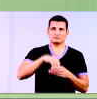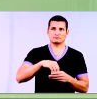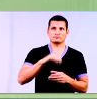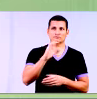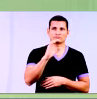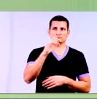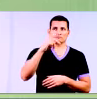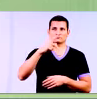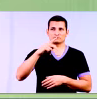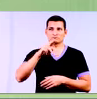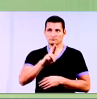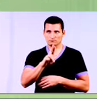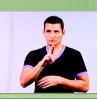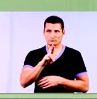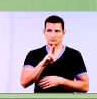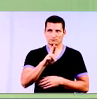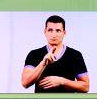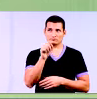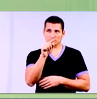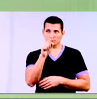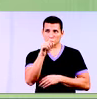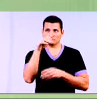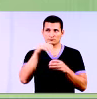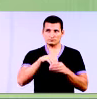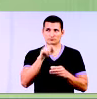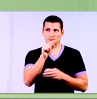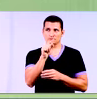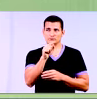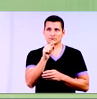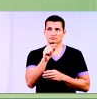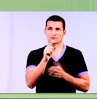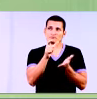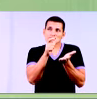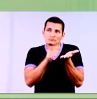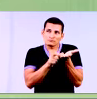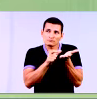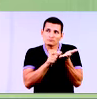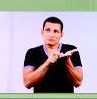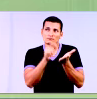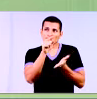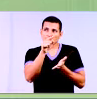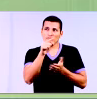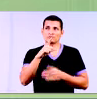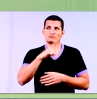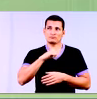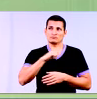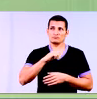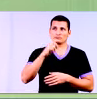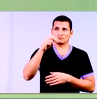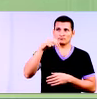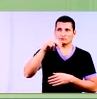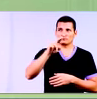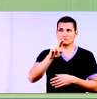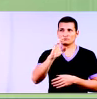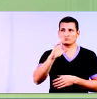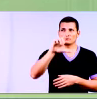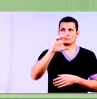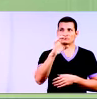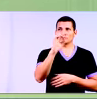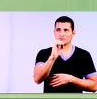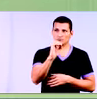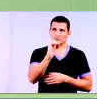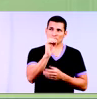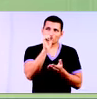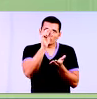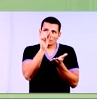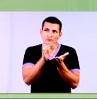aqui dentro dessa plaquinha, dentro dele eu tenho um núcleo. Só esse aqui que é o processador, aqui é